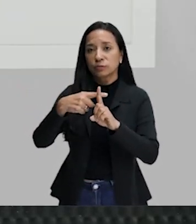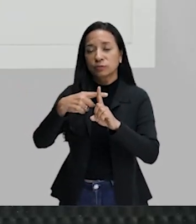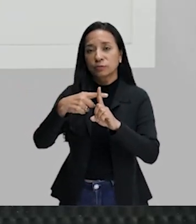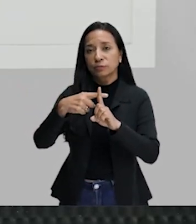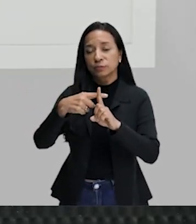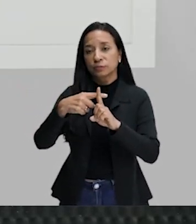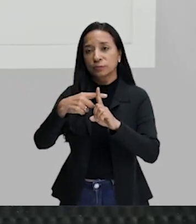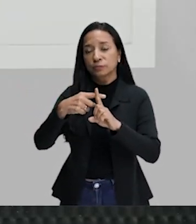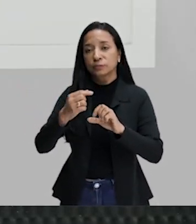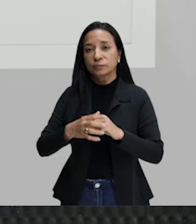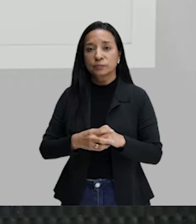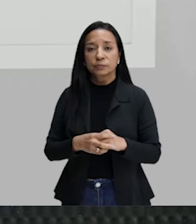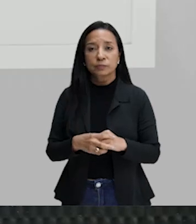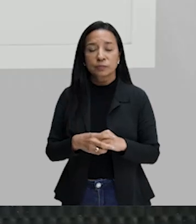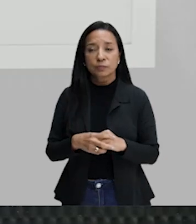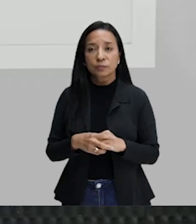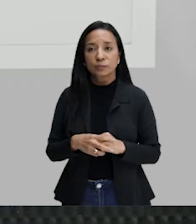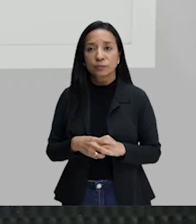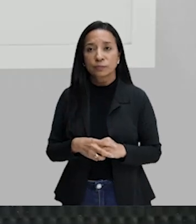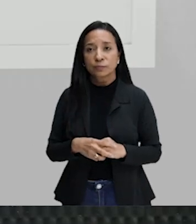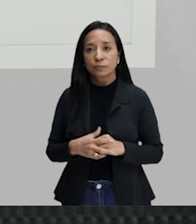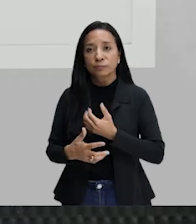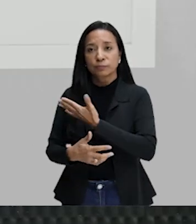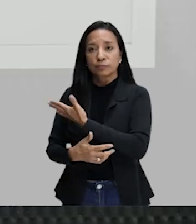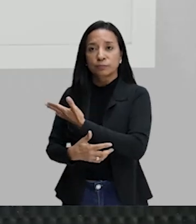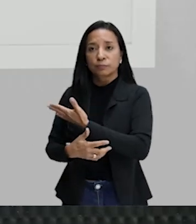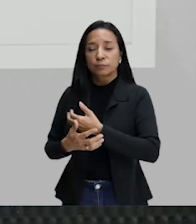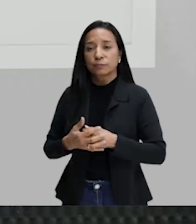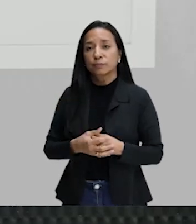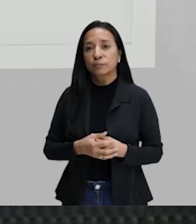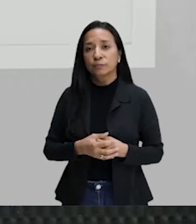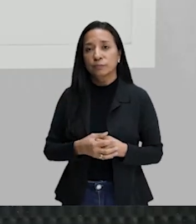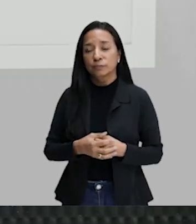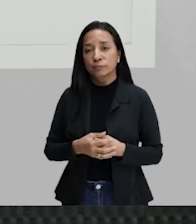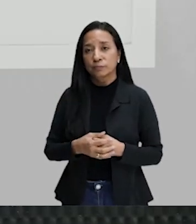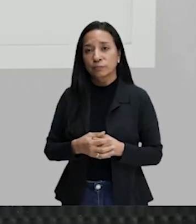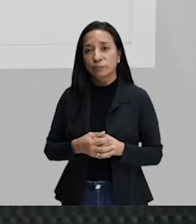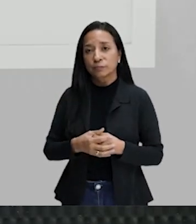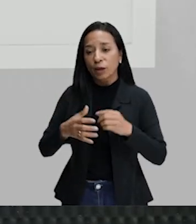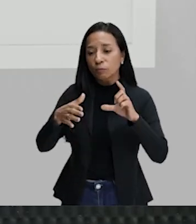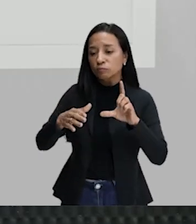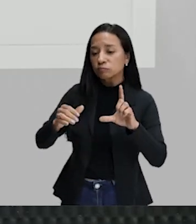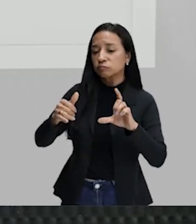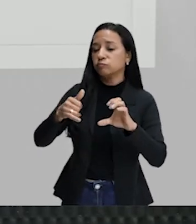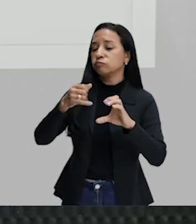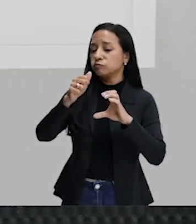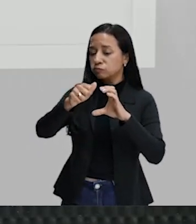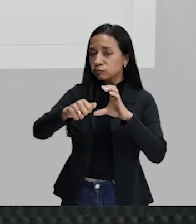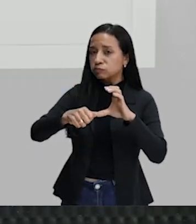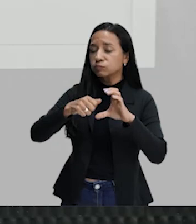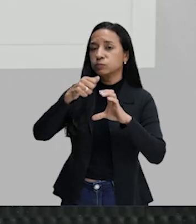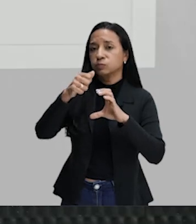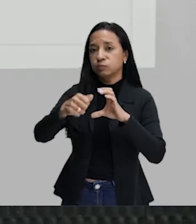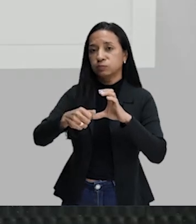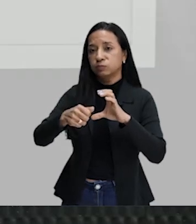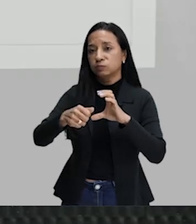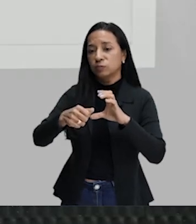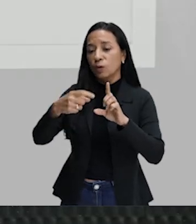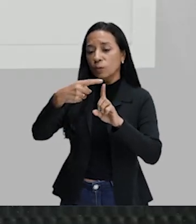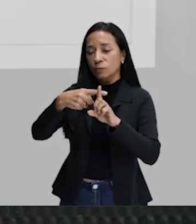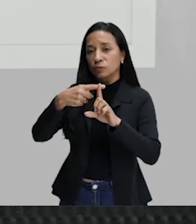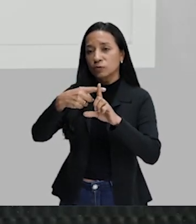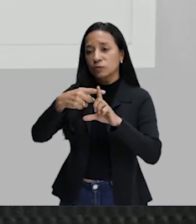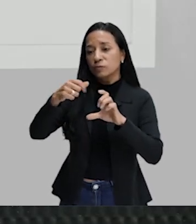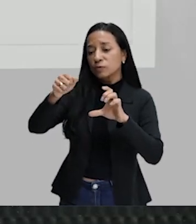positiva, né? Ela está imersa em este campo. E nesta carga vai agir o